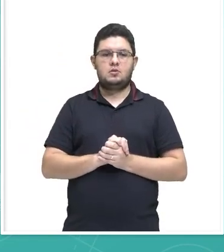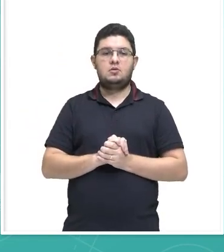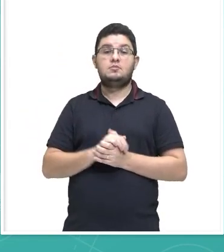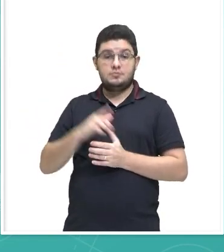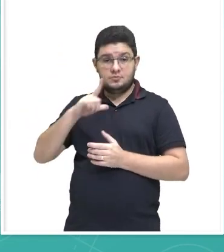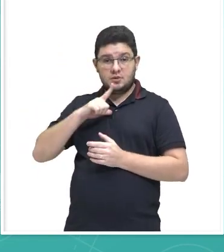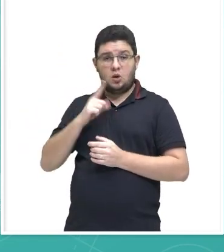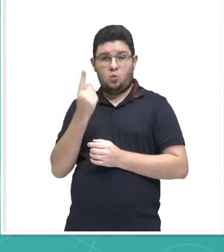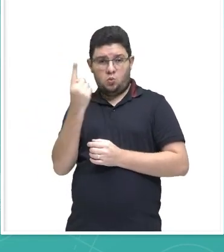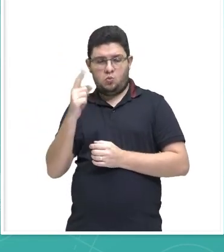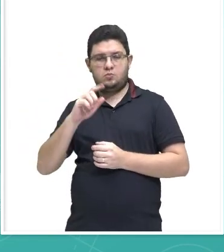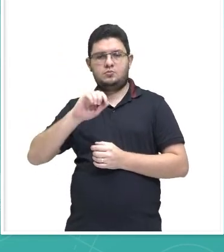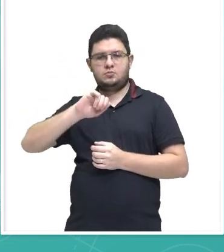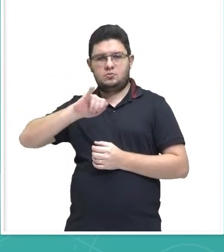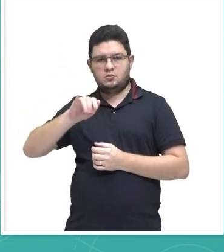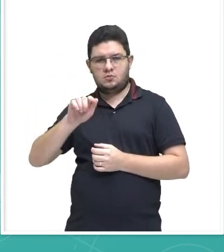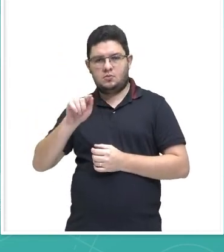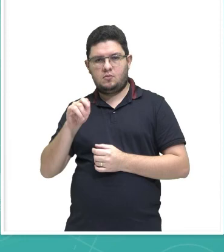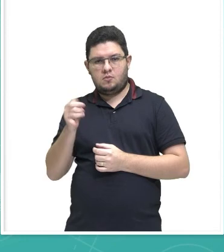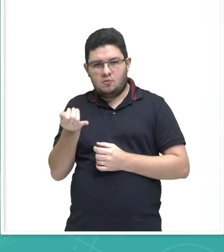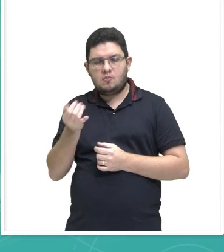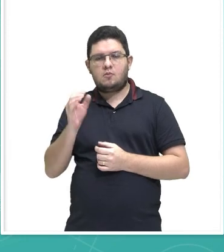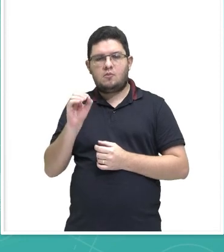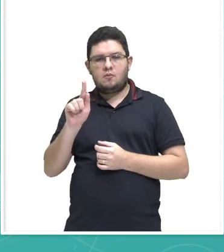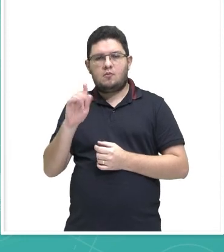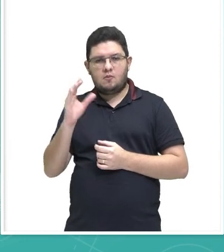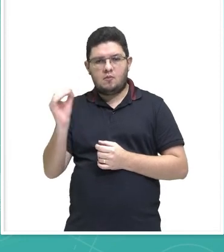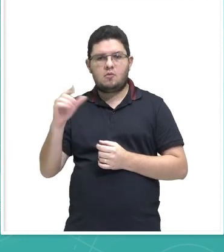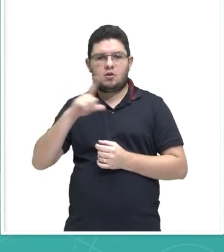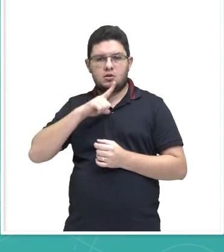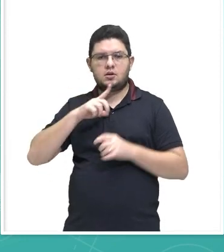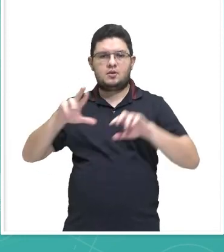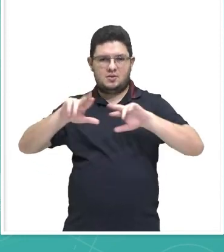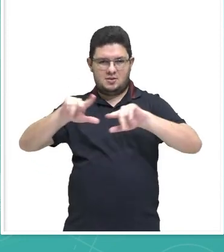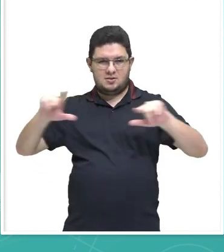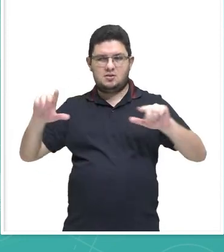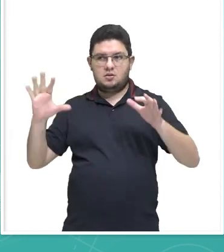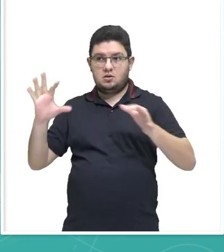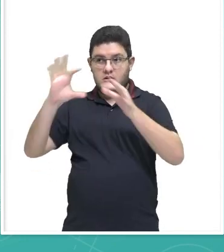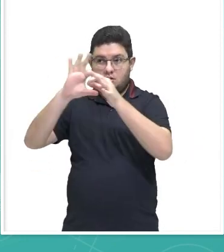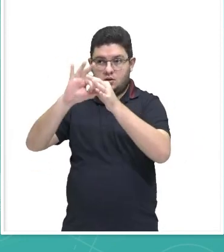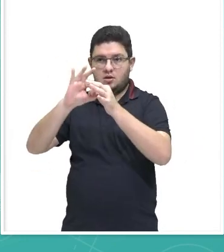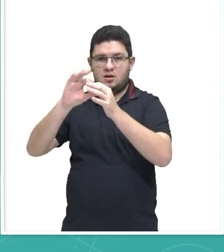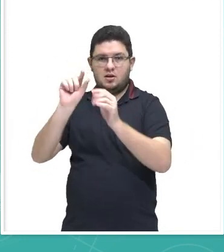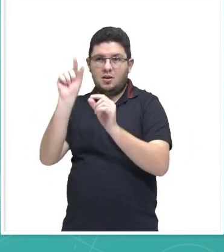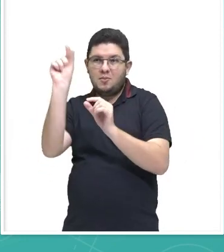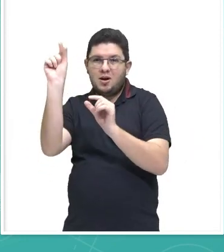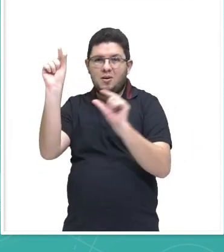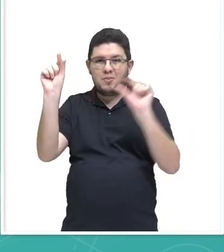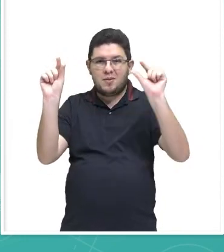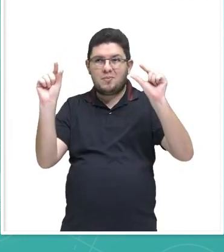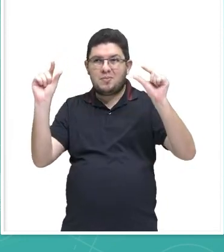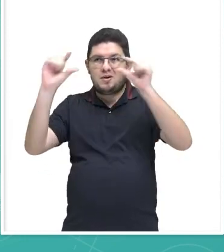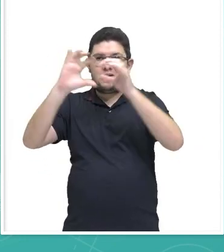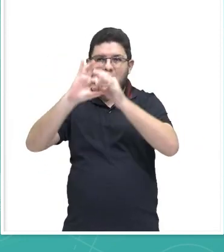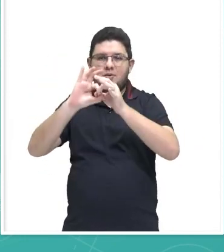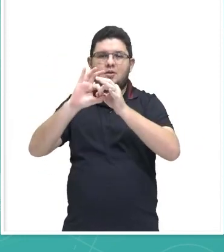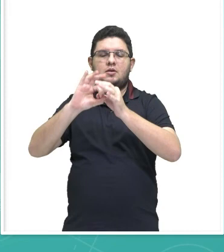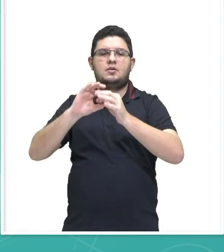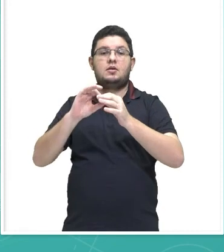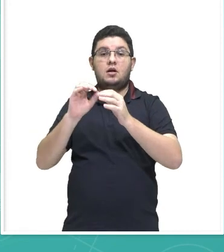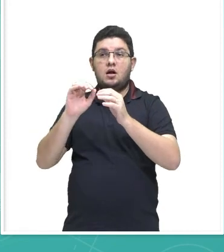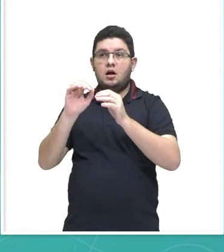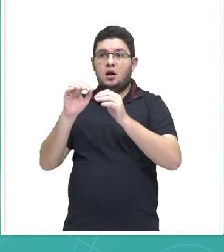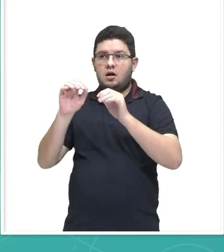Esse jogo possui diferentes peças que devem ser ajustadas umas às outras. Ao final dessa montagem,